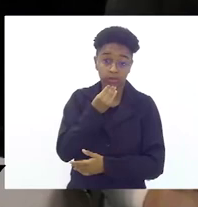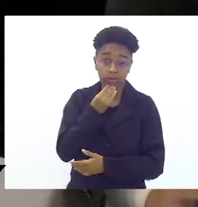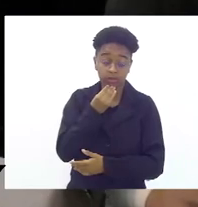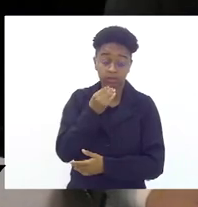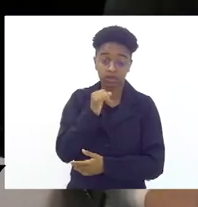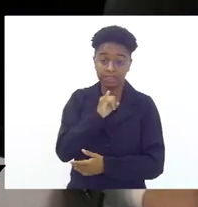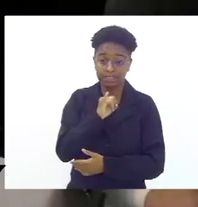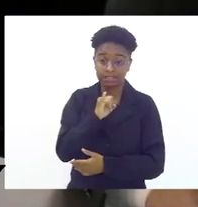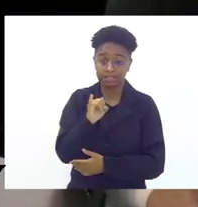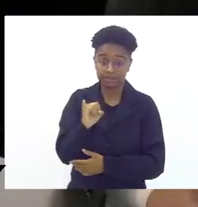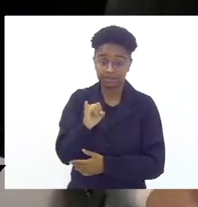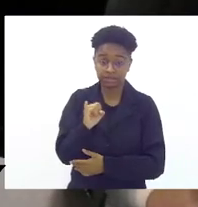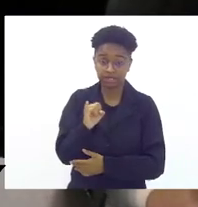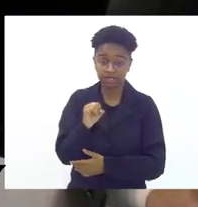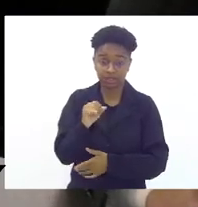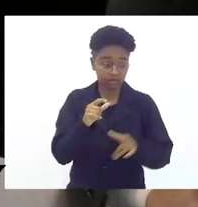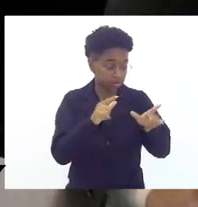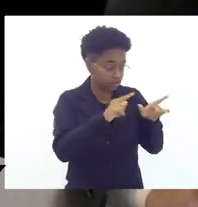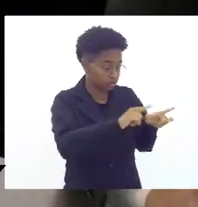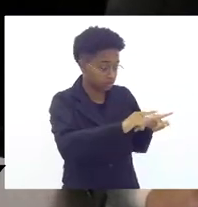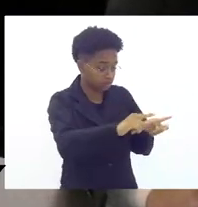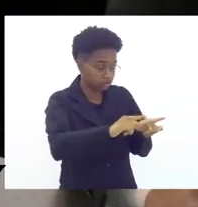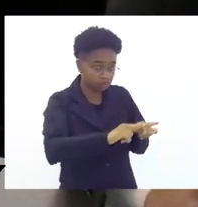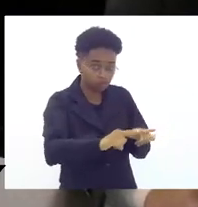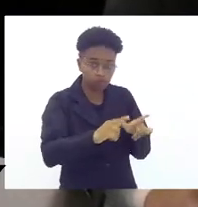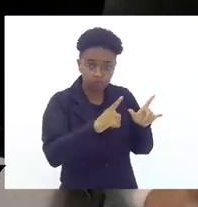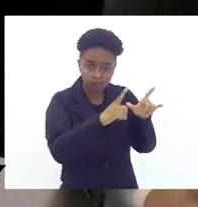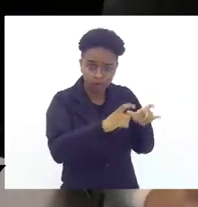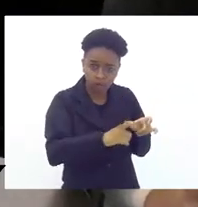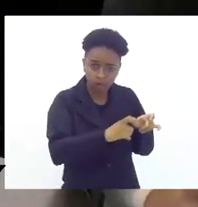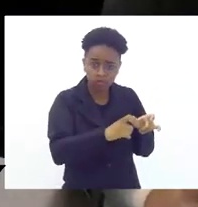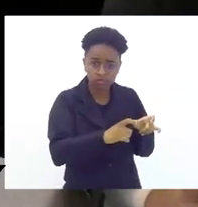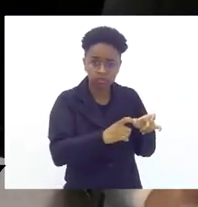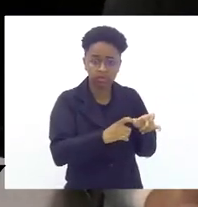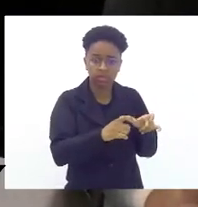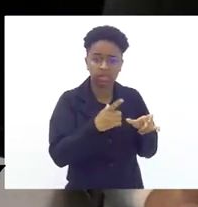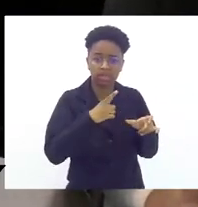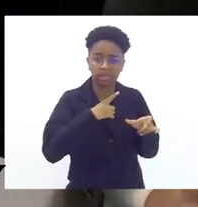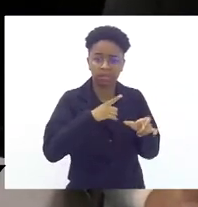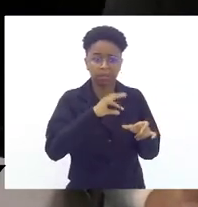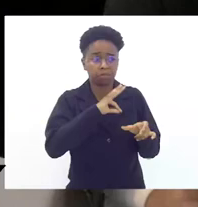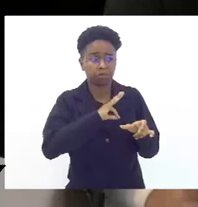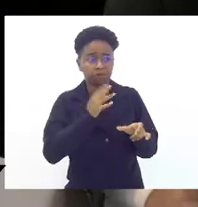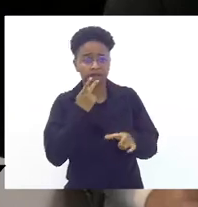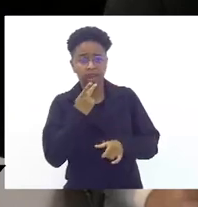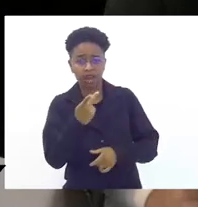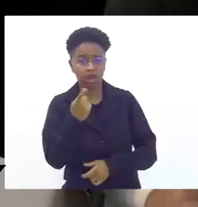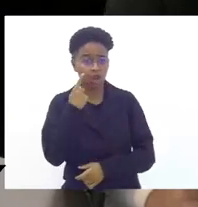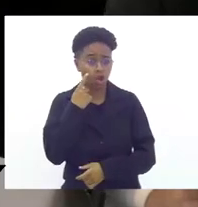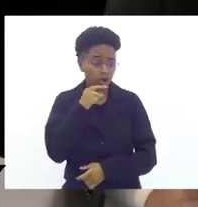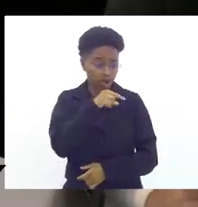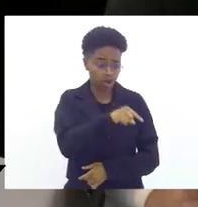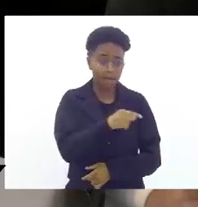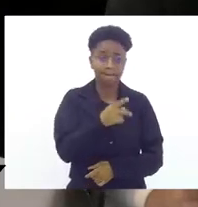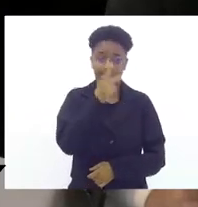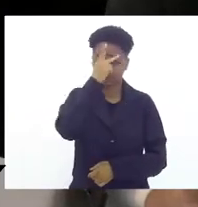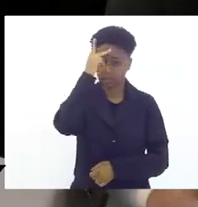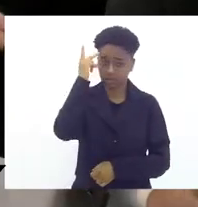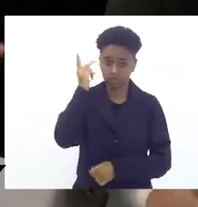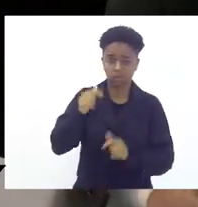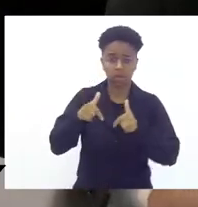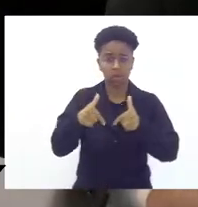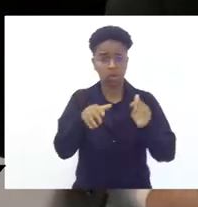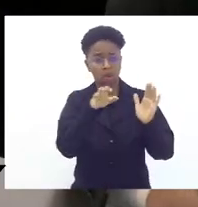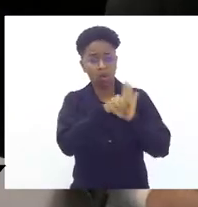ela viu um um álbum fotográfico com alguém ali especialmente com algum policial dizendo que essa pessoa pratica